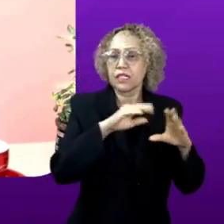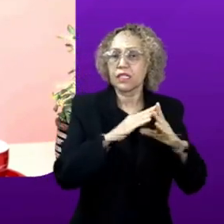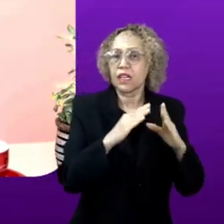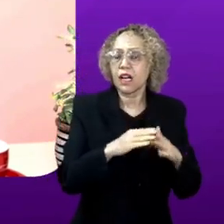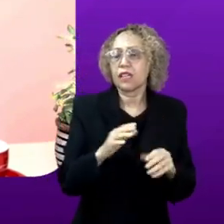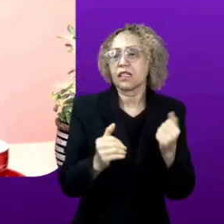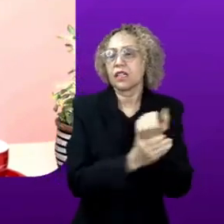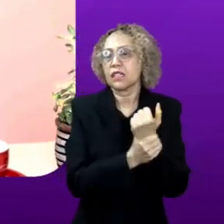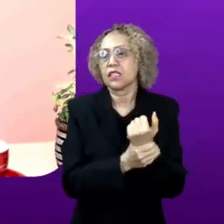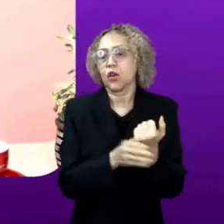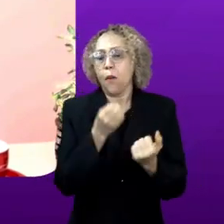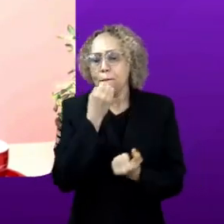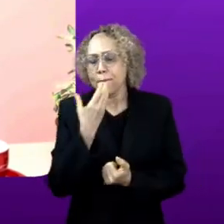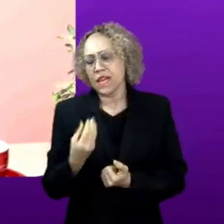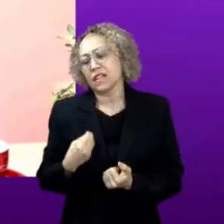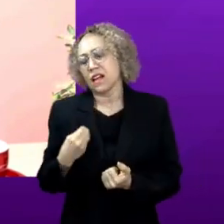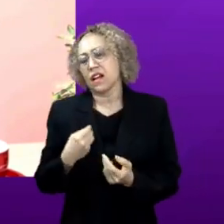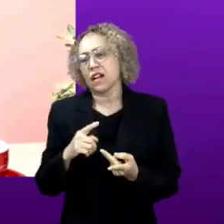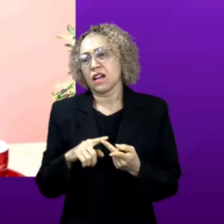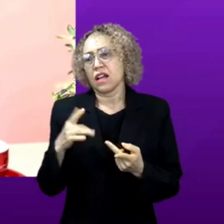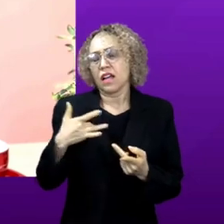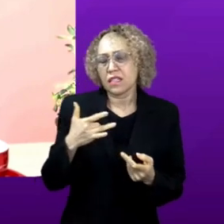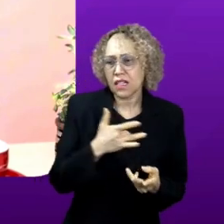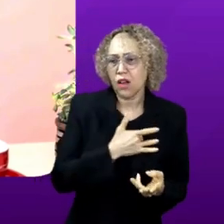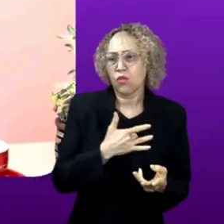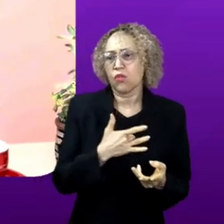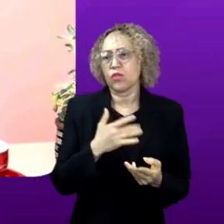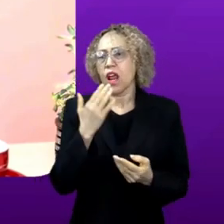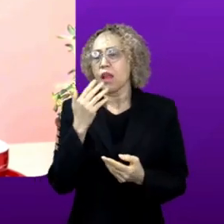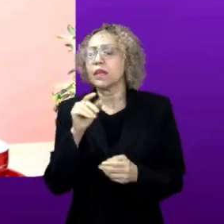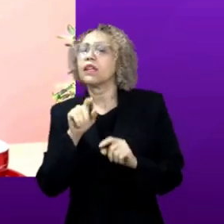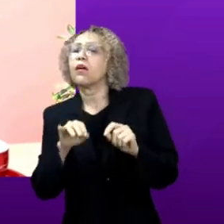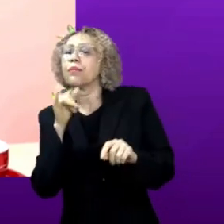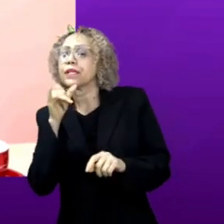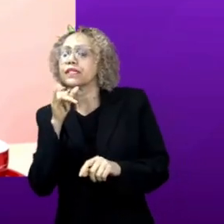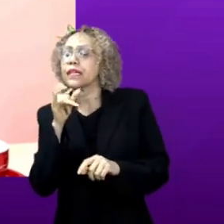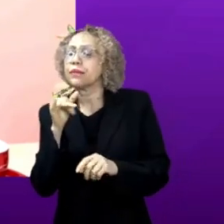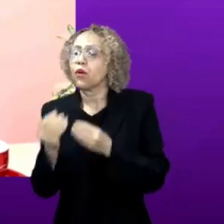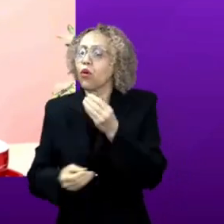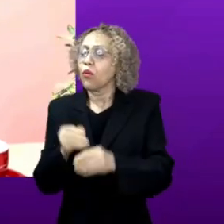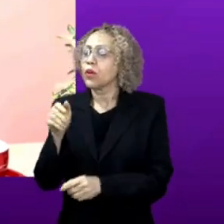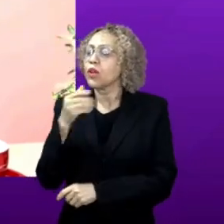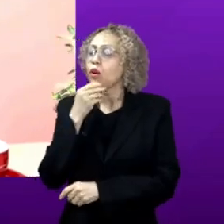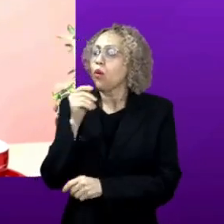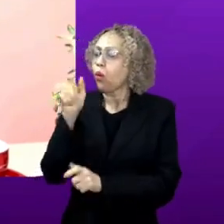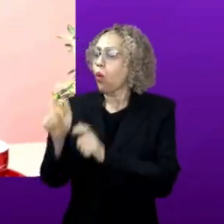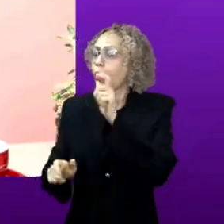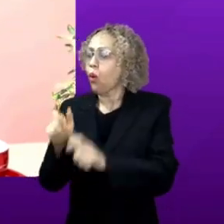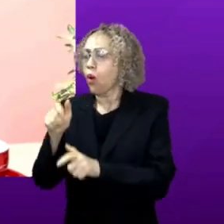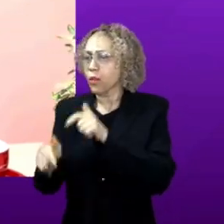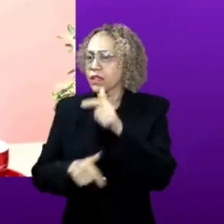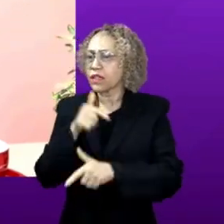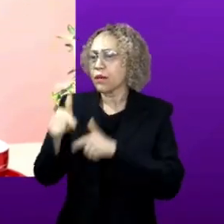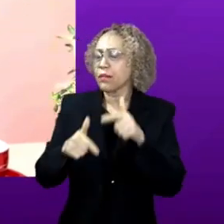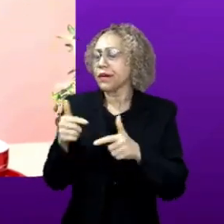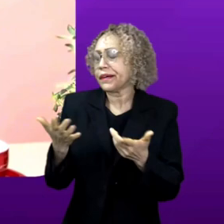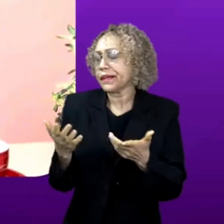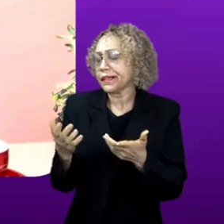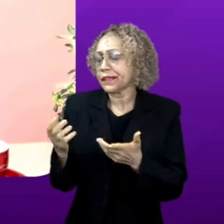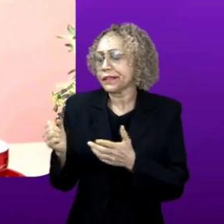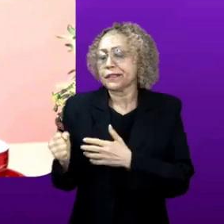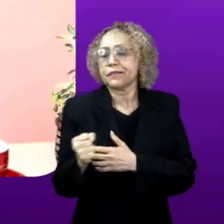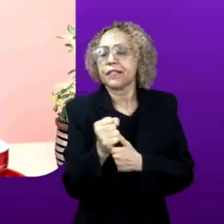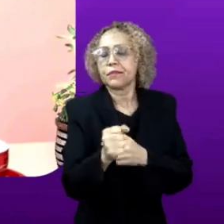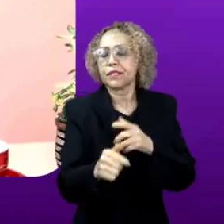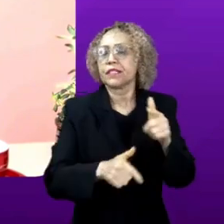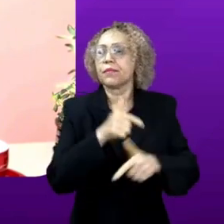a alimentação. Nenhum trabalhador chegaria à fábrica, a uma empresa, a uma escola, se ele não tivesse uma roupa limpa, passada